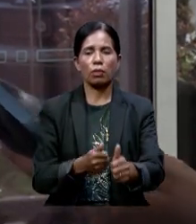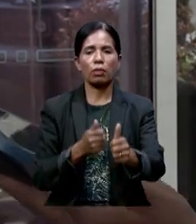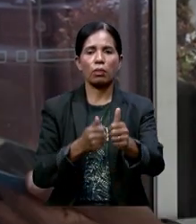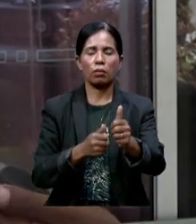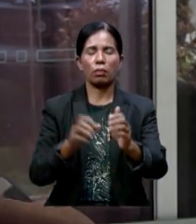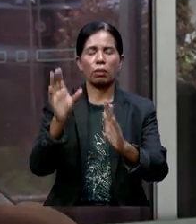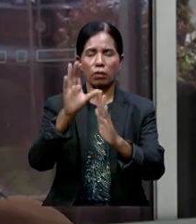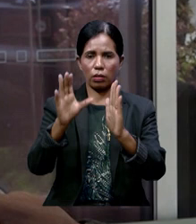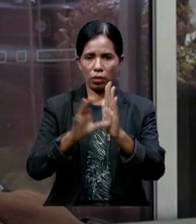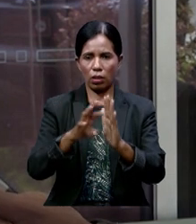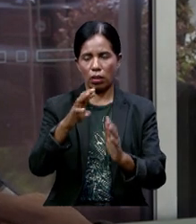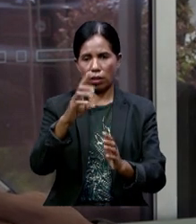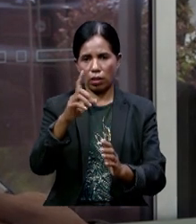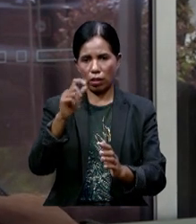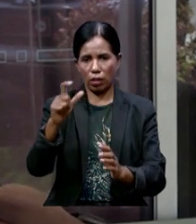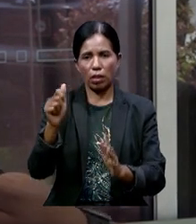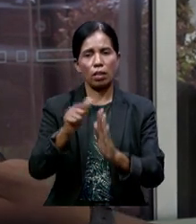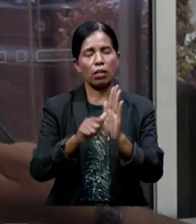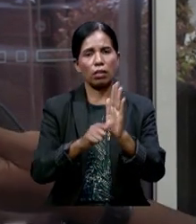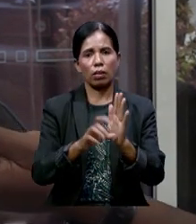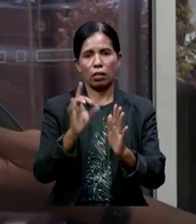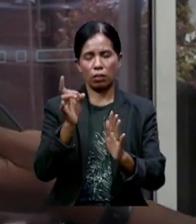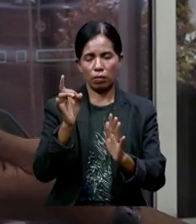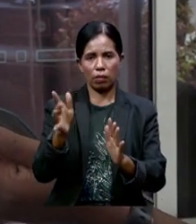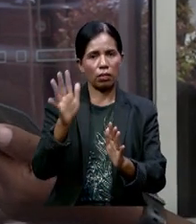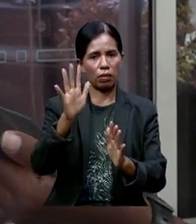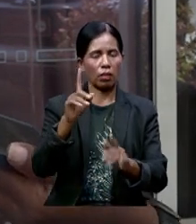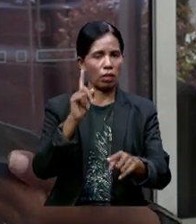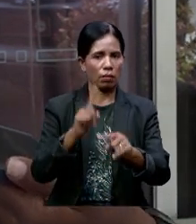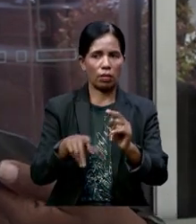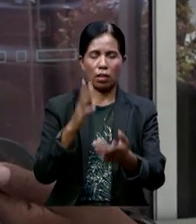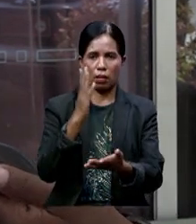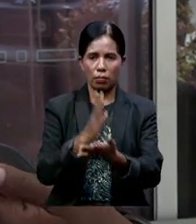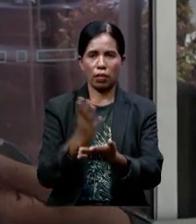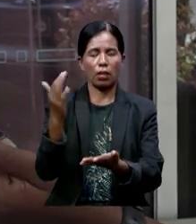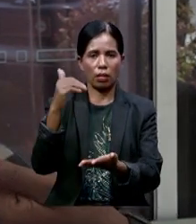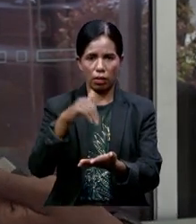Constituição da República, artigo 85, né? O de labele limite filafale,